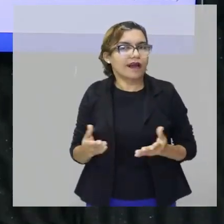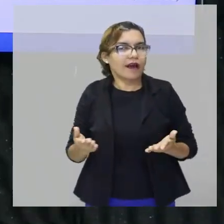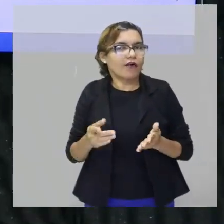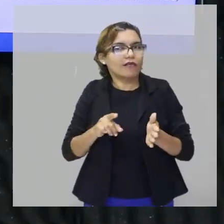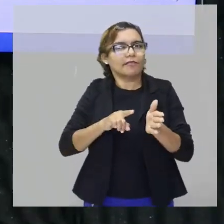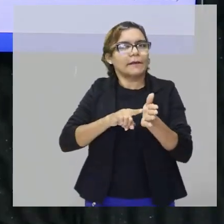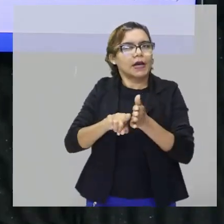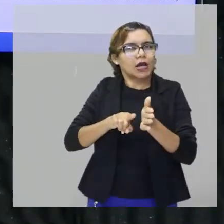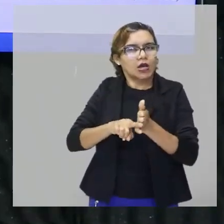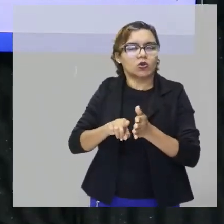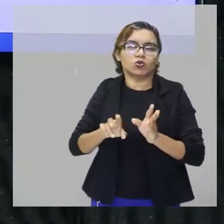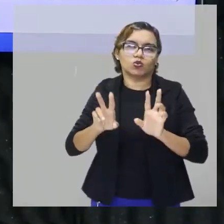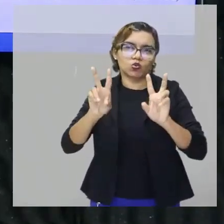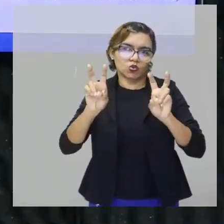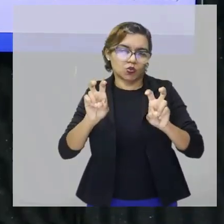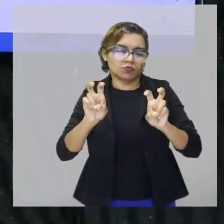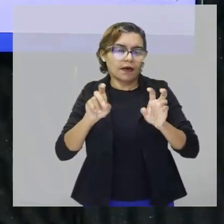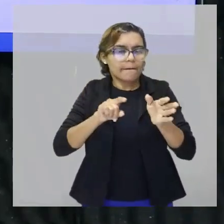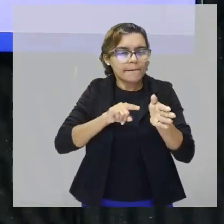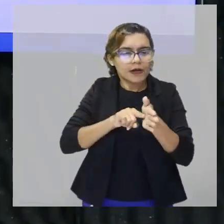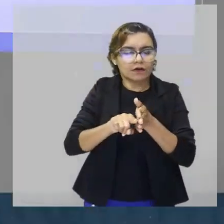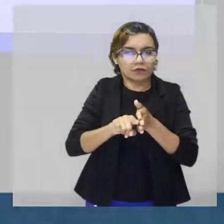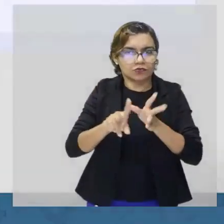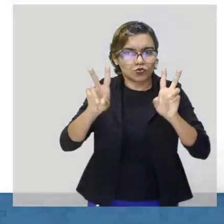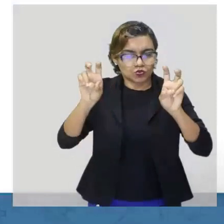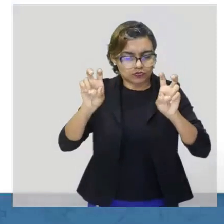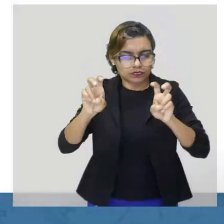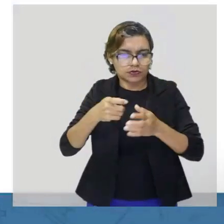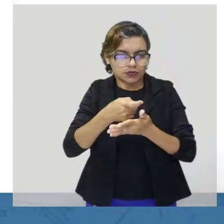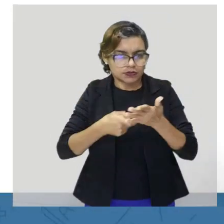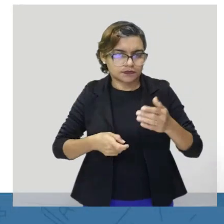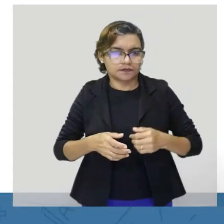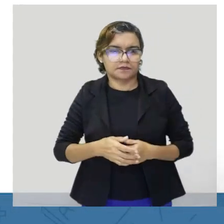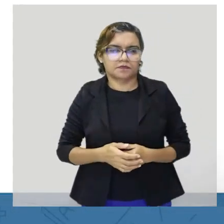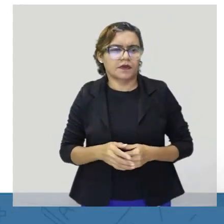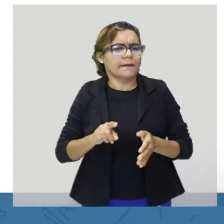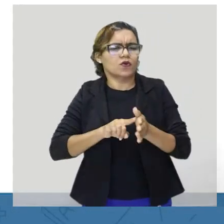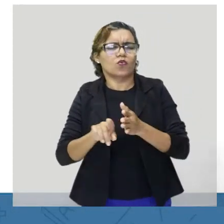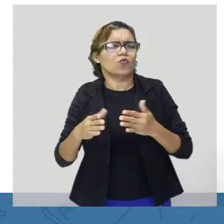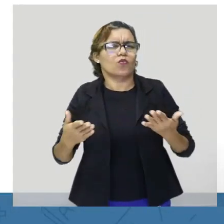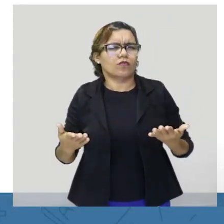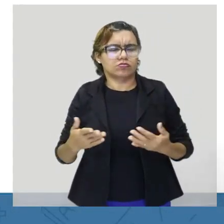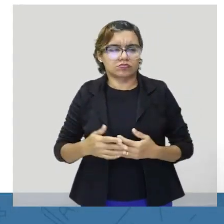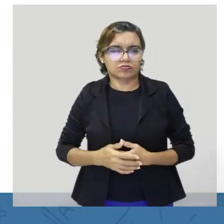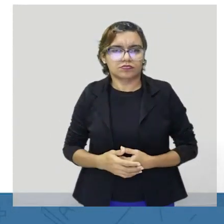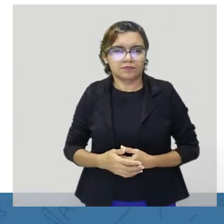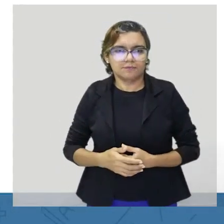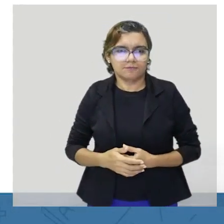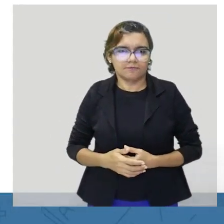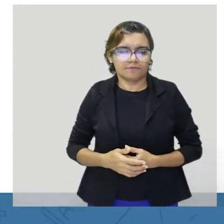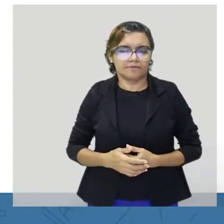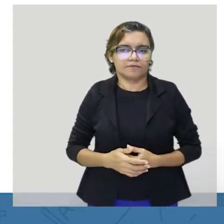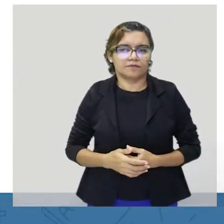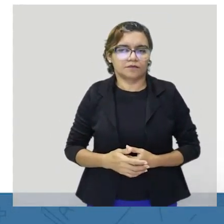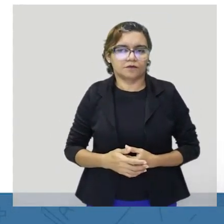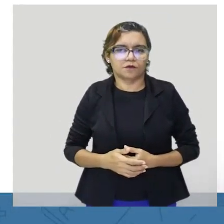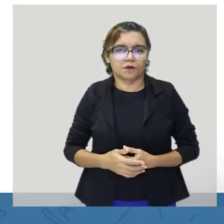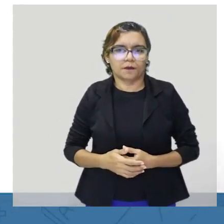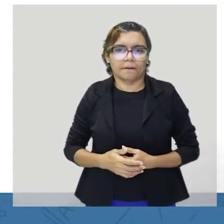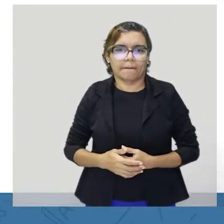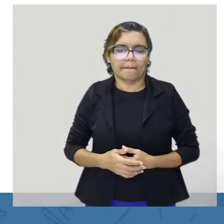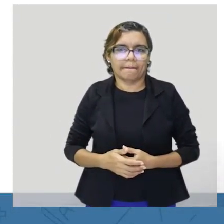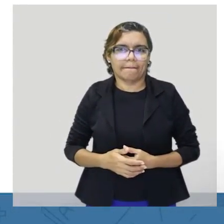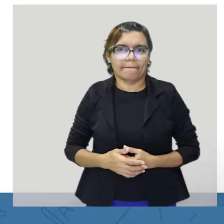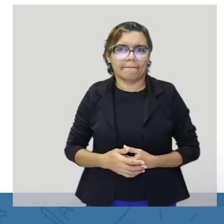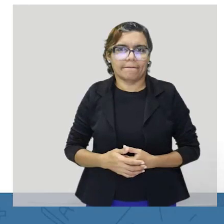questionamento em relação ao texto que nós lemos. Né? Então, vamos ver qual é o questionamento dessa questão, né? O que ele pede? Qual é o